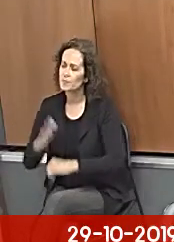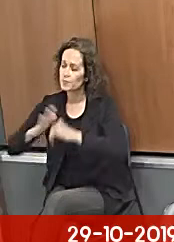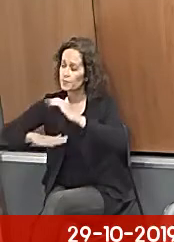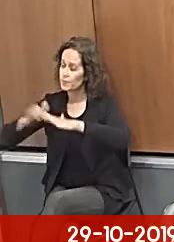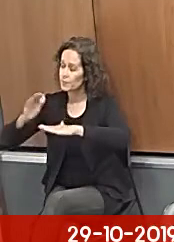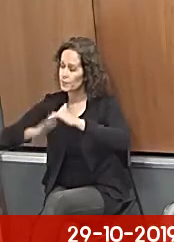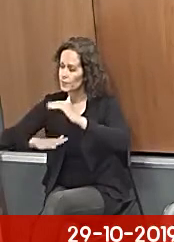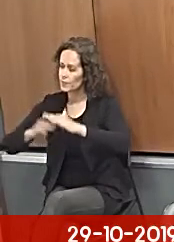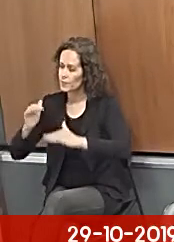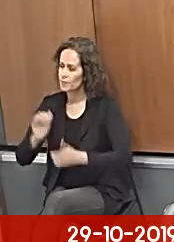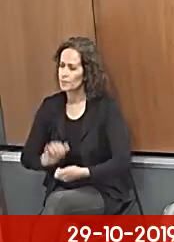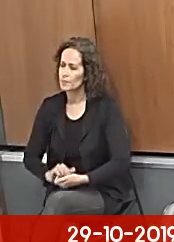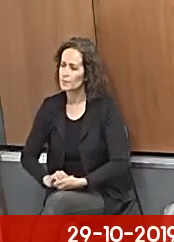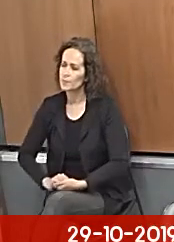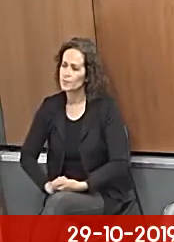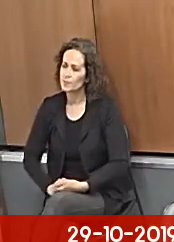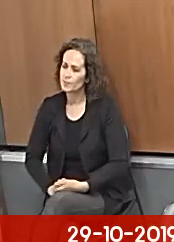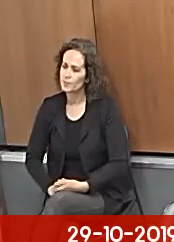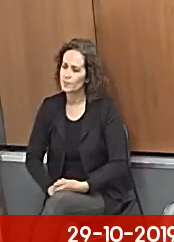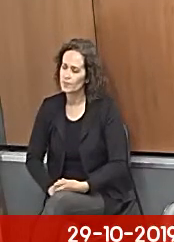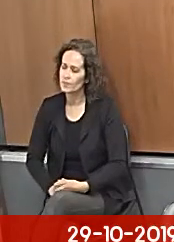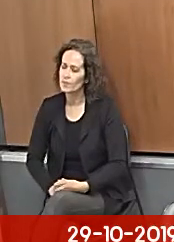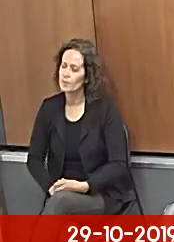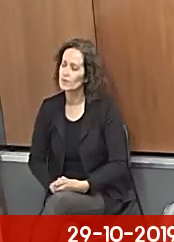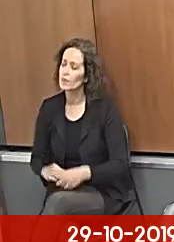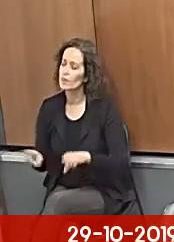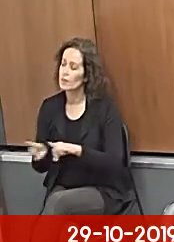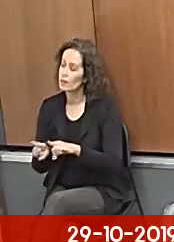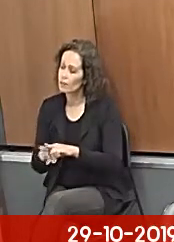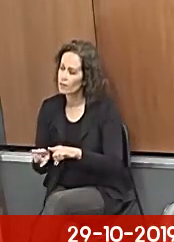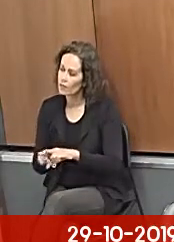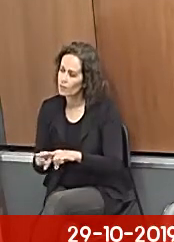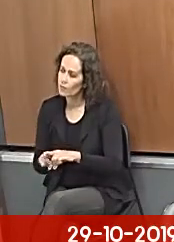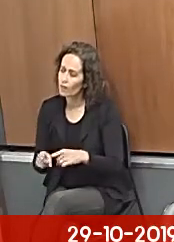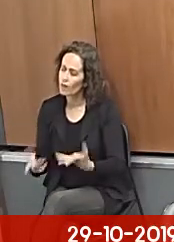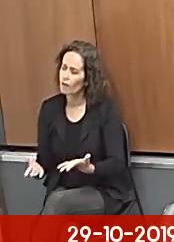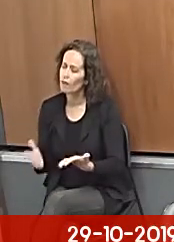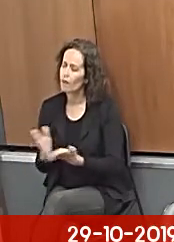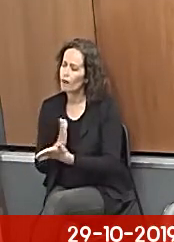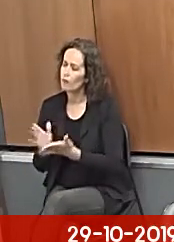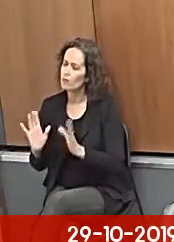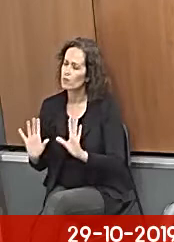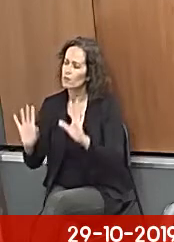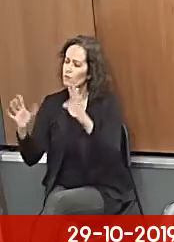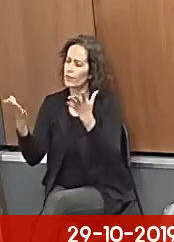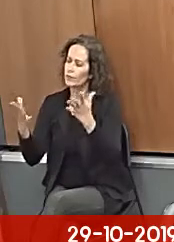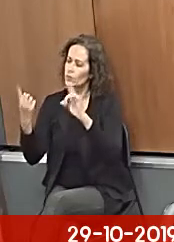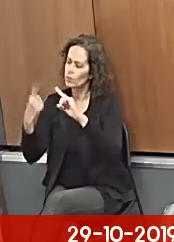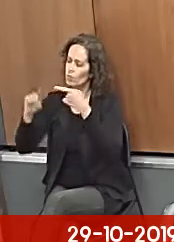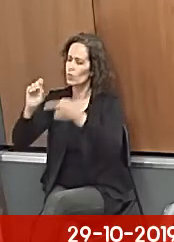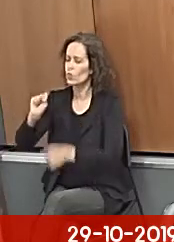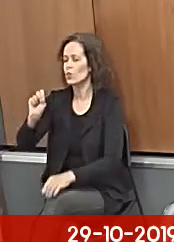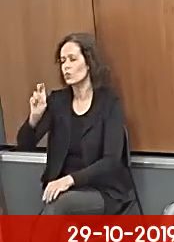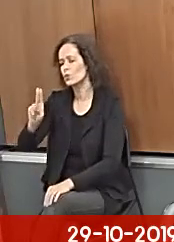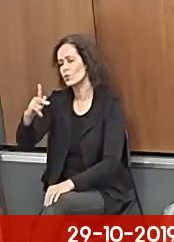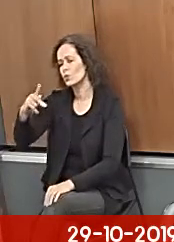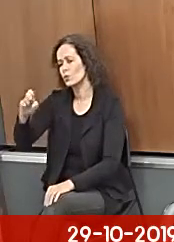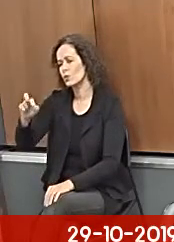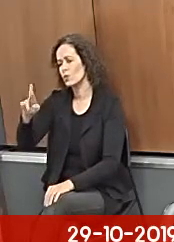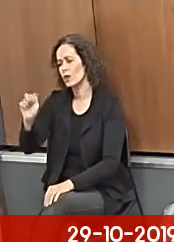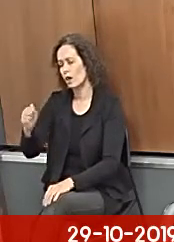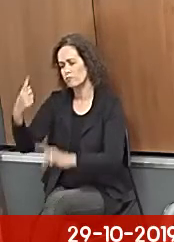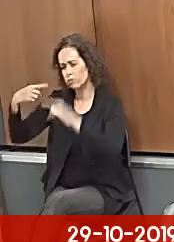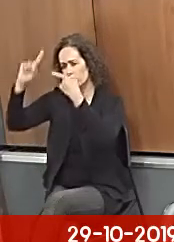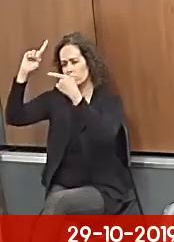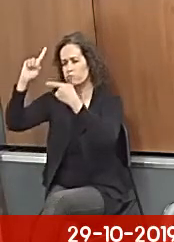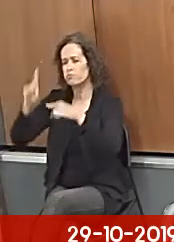profissionais. E alguns eventos do programa Superar. Né? É, a Corrida Rústica, o nosso prefeito, o